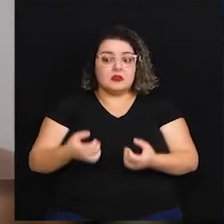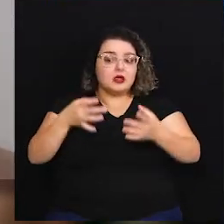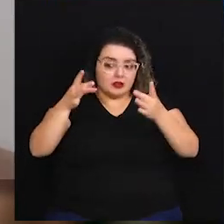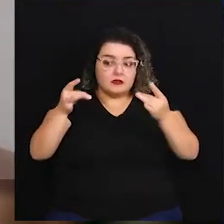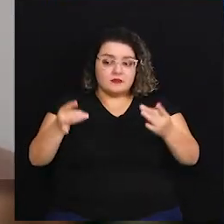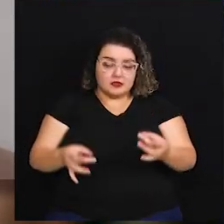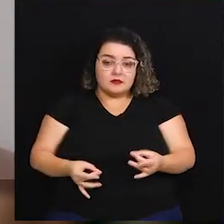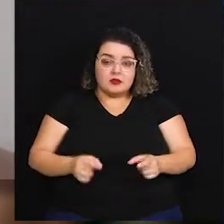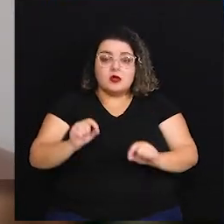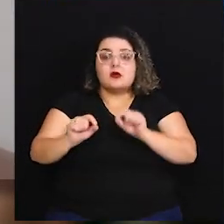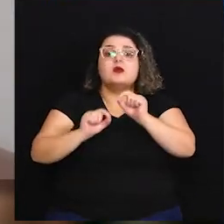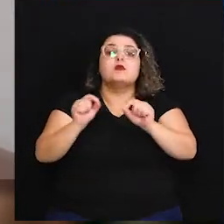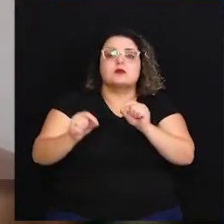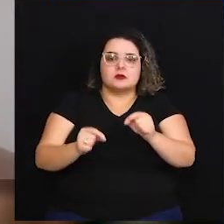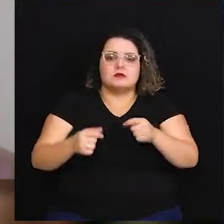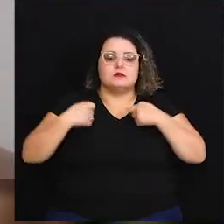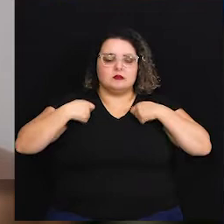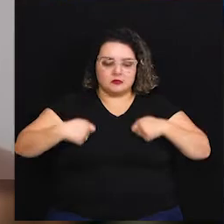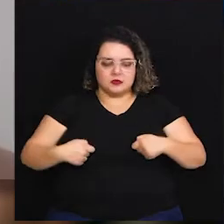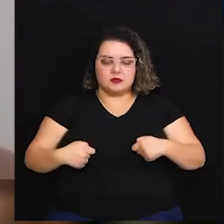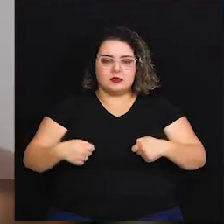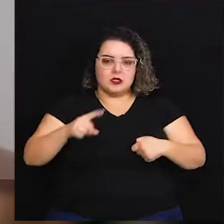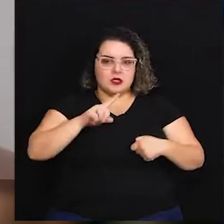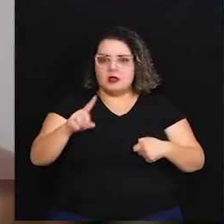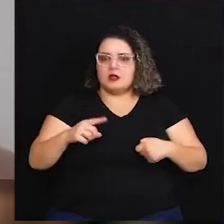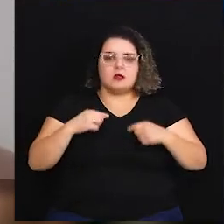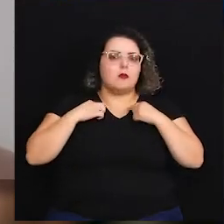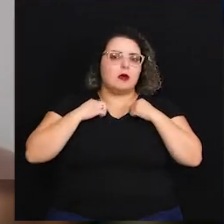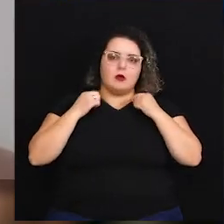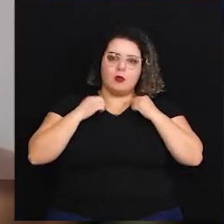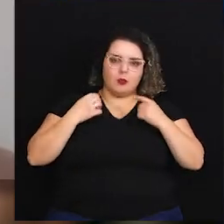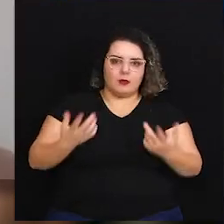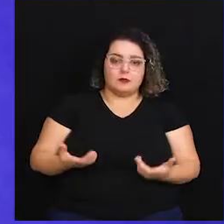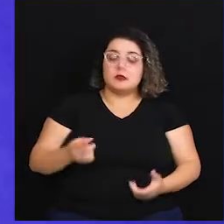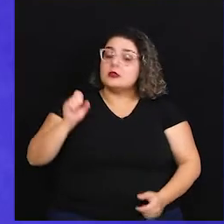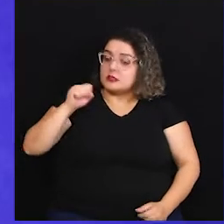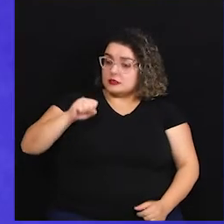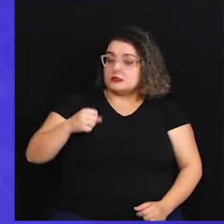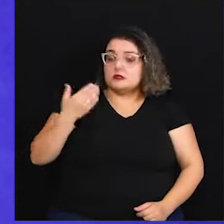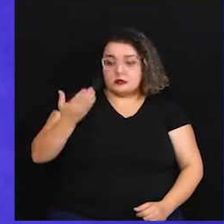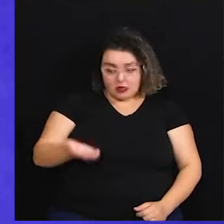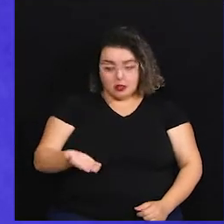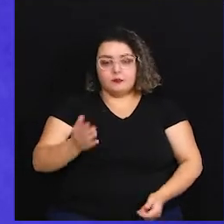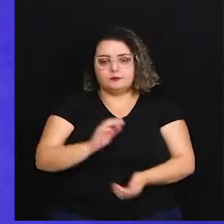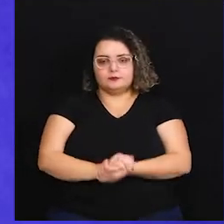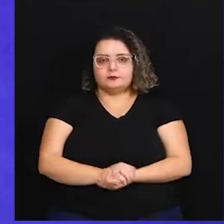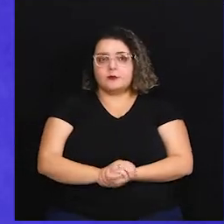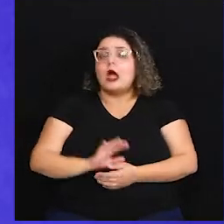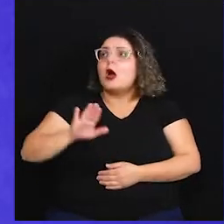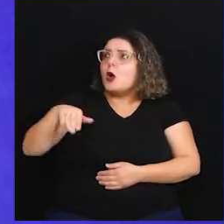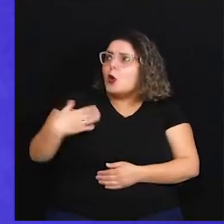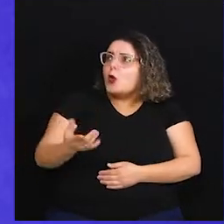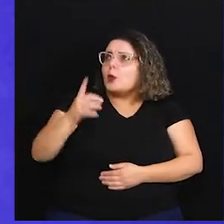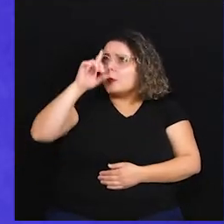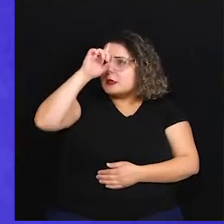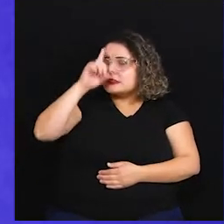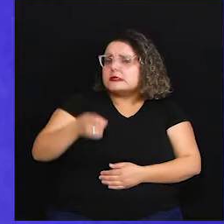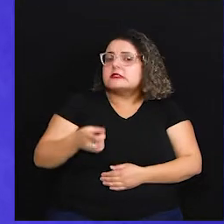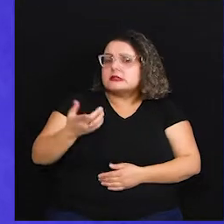definir o que ela vai vestir, não a roupa que vai definir, e sim ela. Naquele momento em que você tomou essa